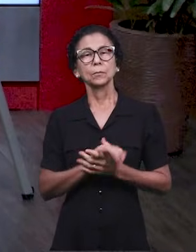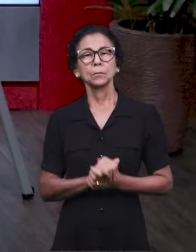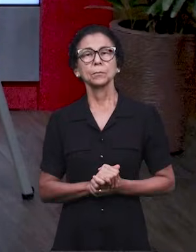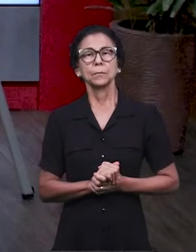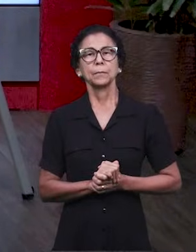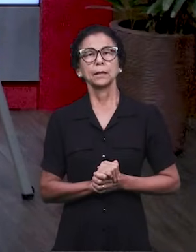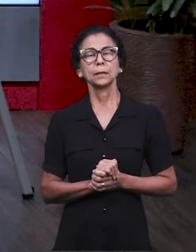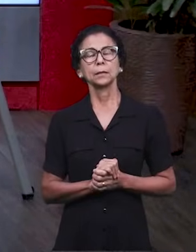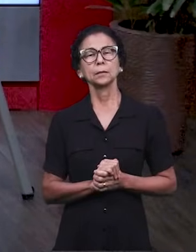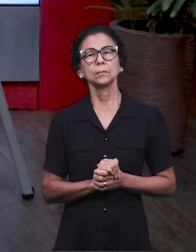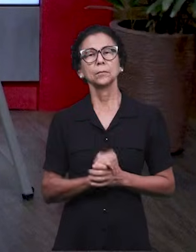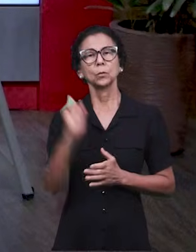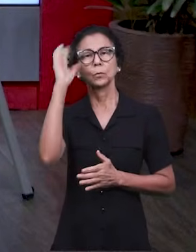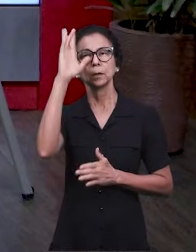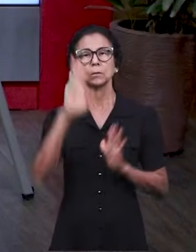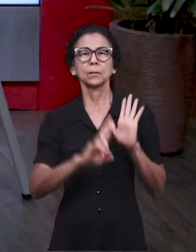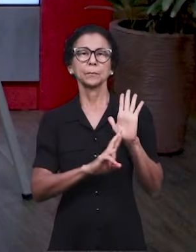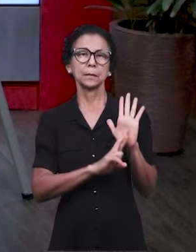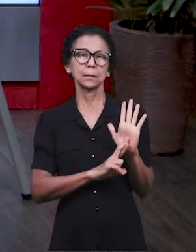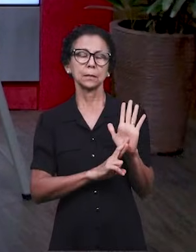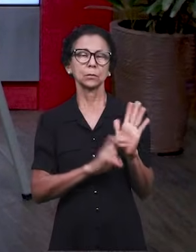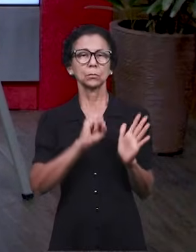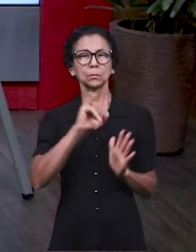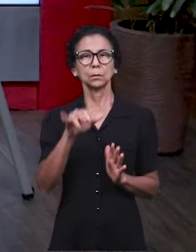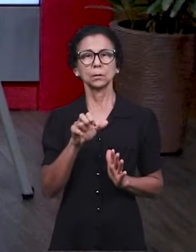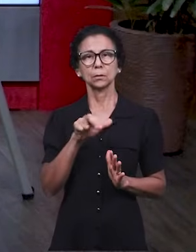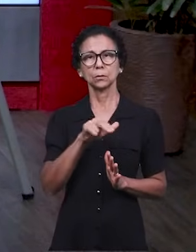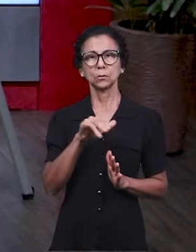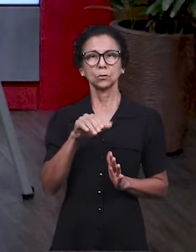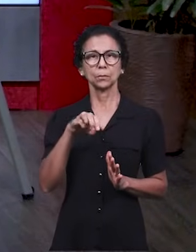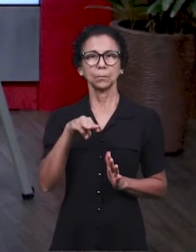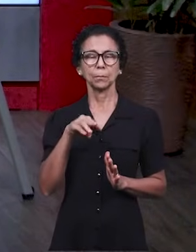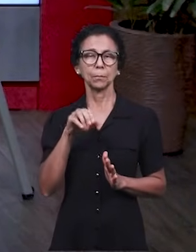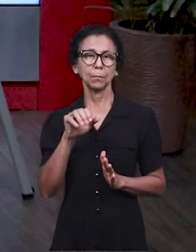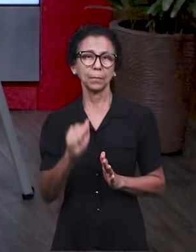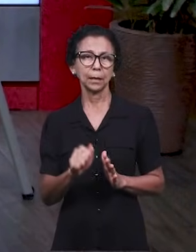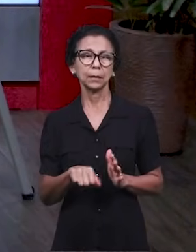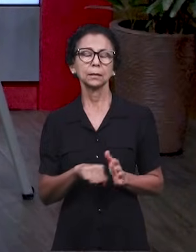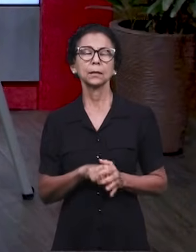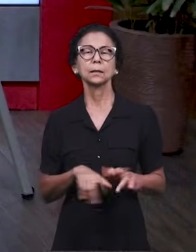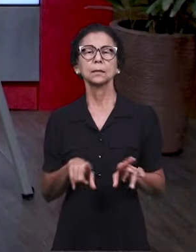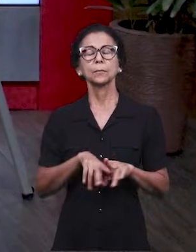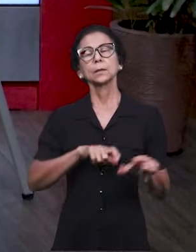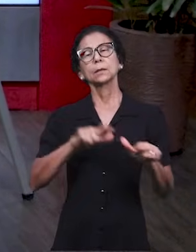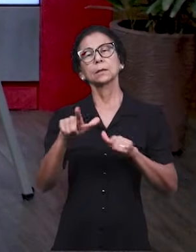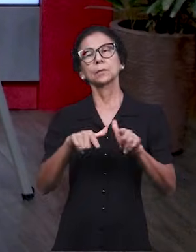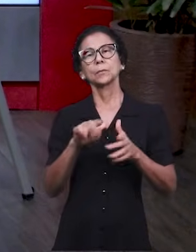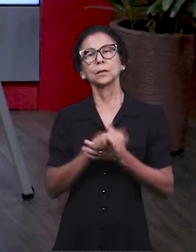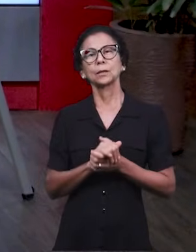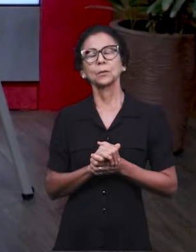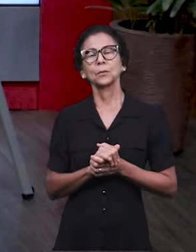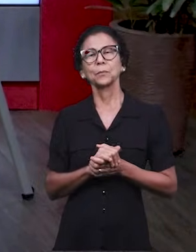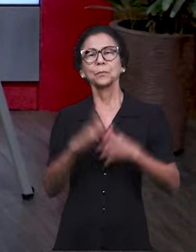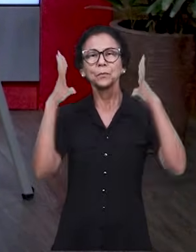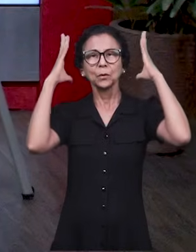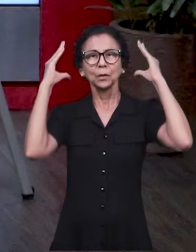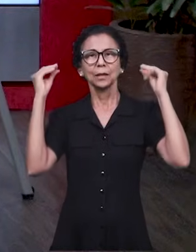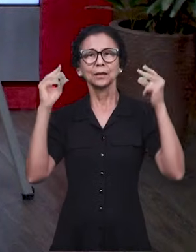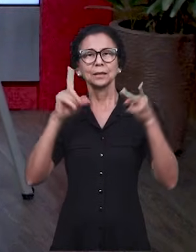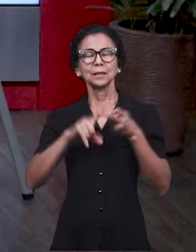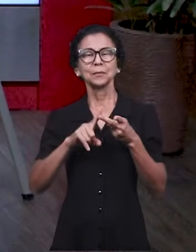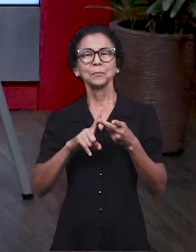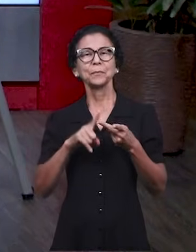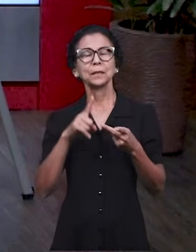Jamaica, cônsul-geral na Holanda e na Suíça, e também exerceu a atividade de chefe